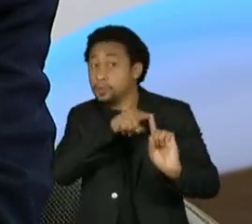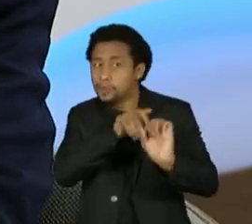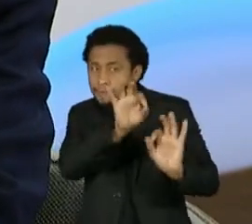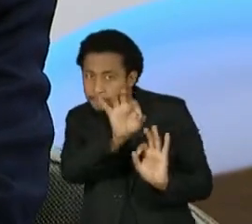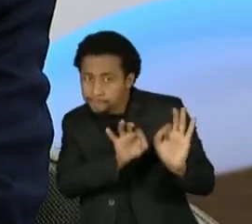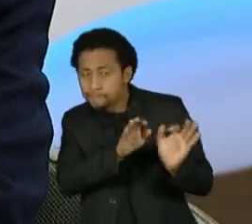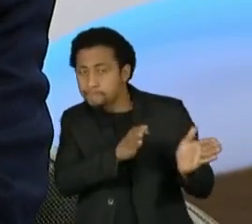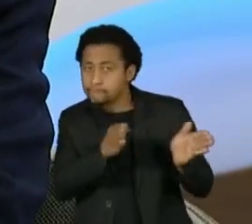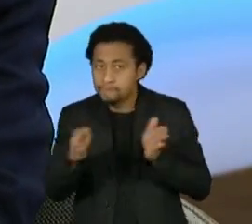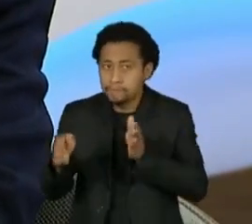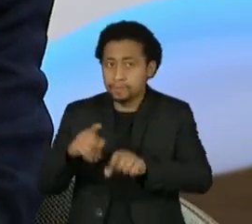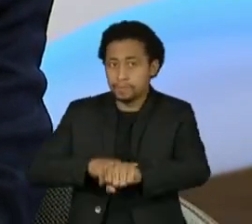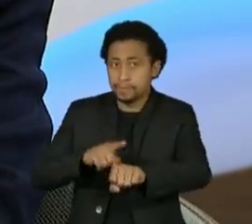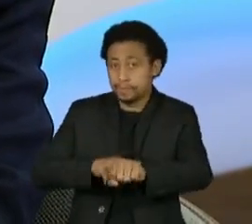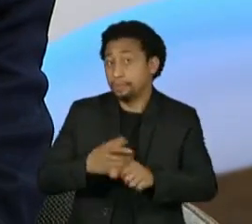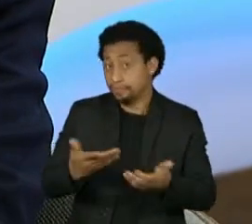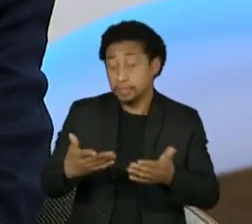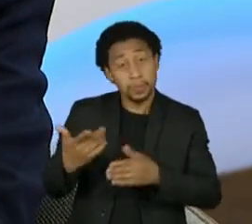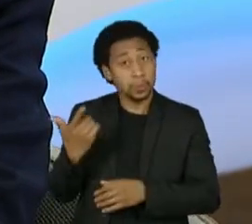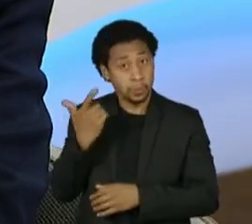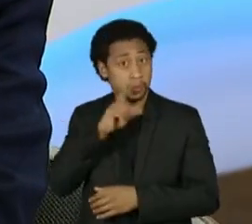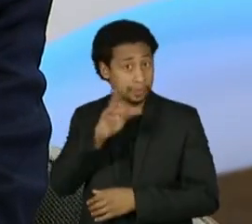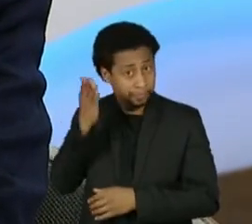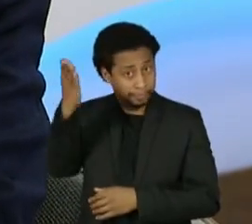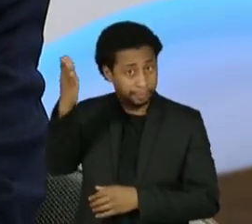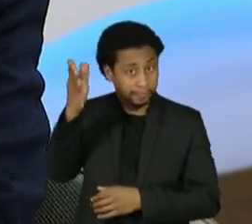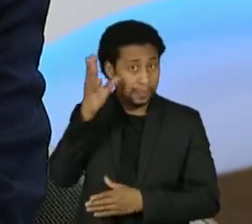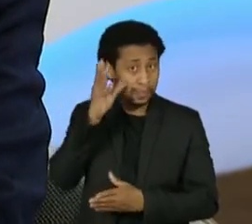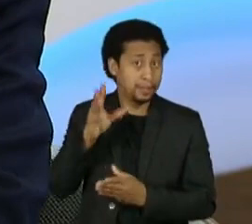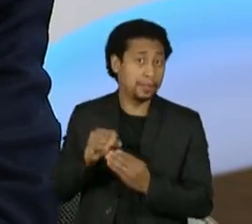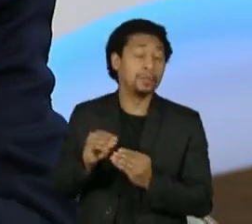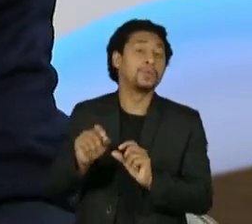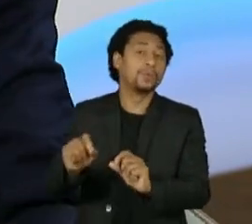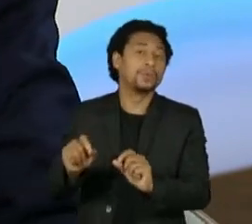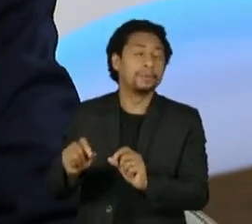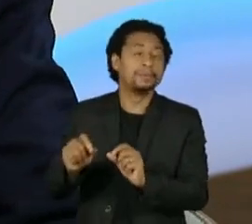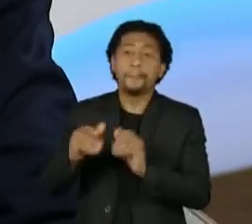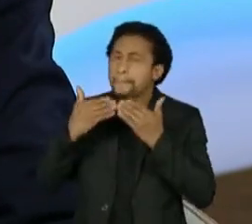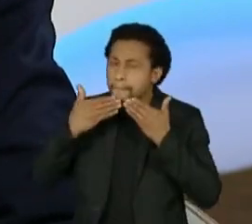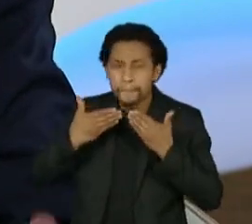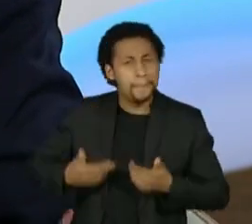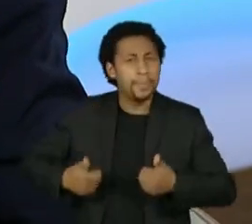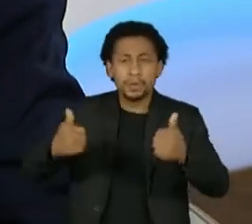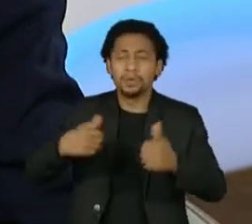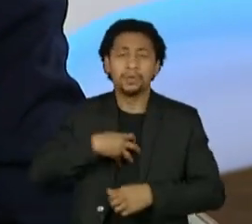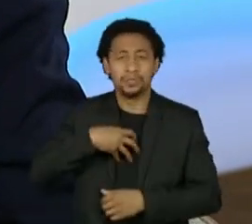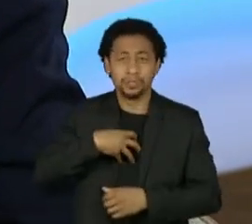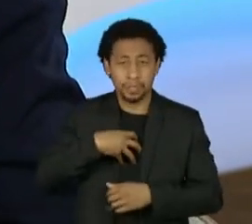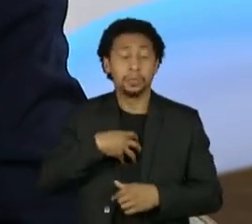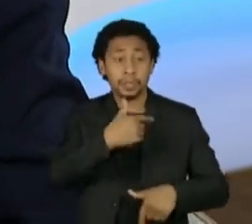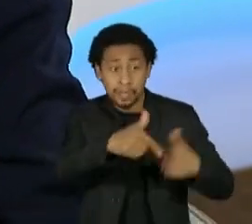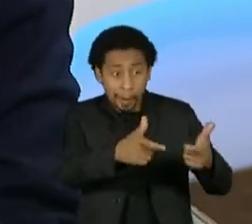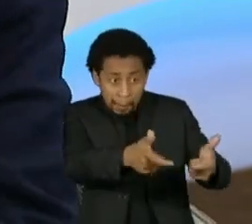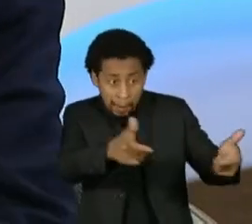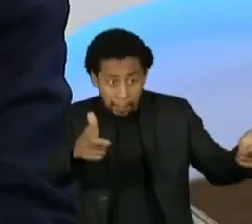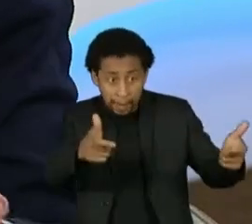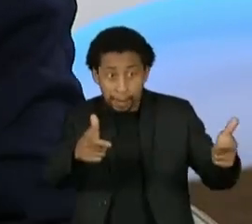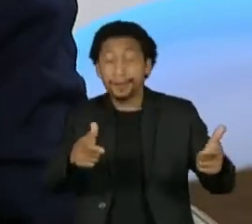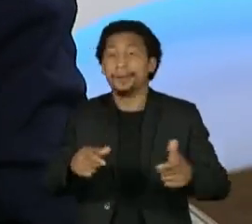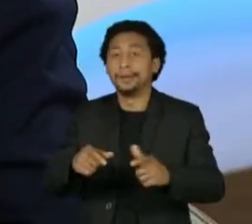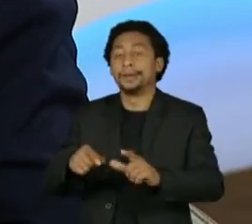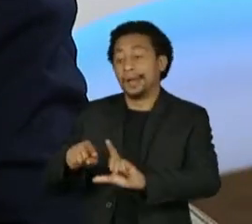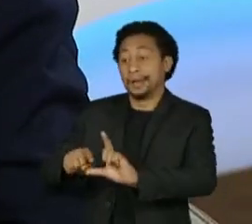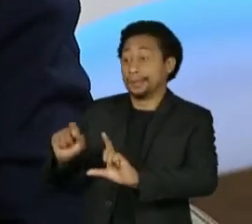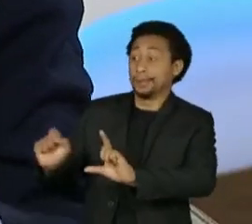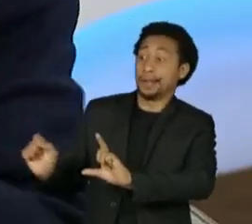há um século eles concluíram que a melhor maneira do maximizar o emprego é manter infração aumenta porque